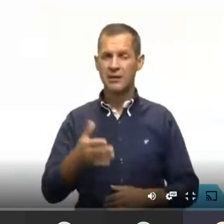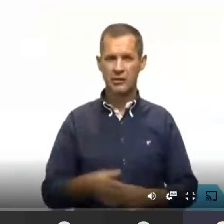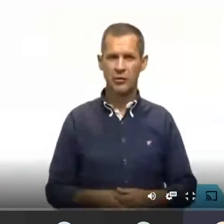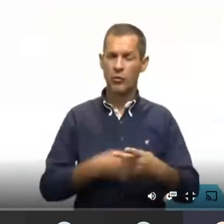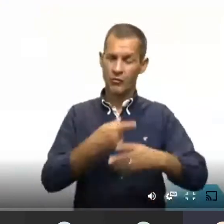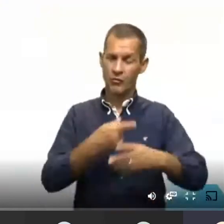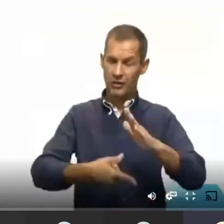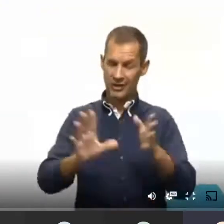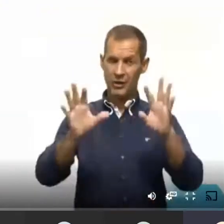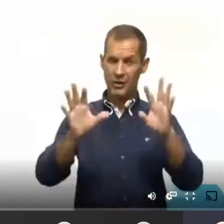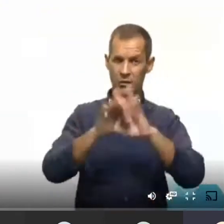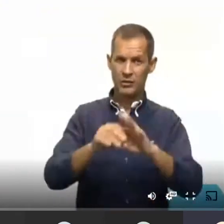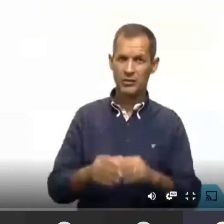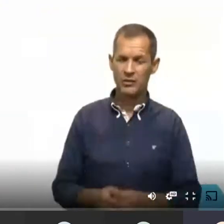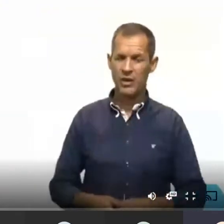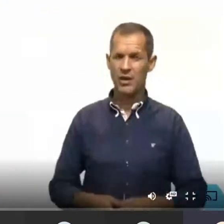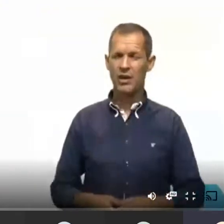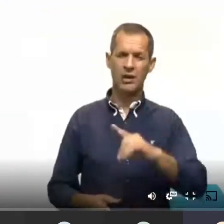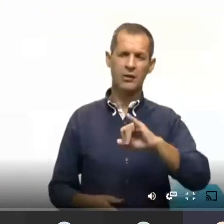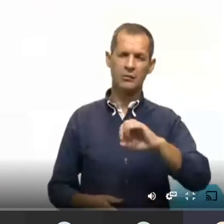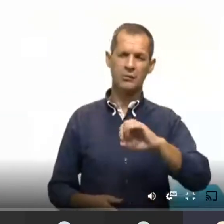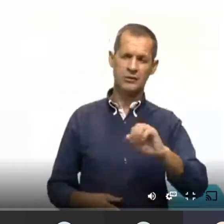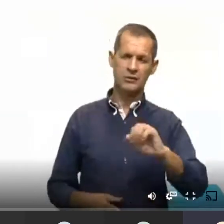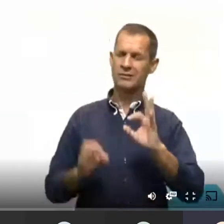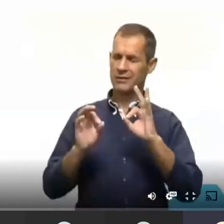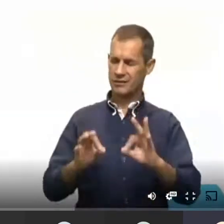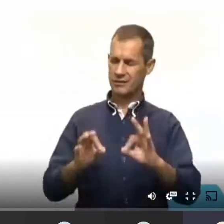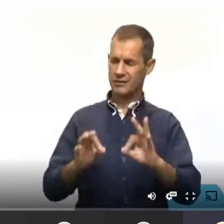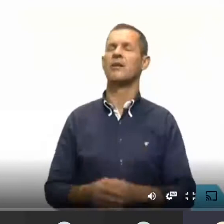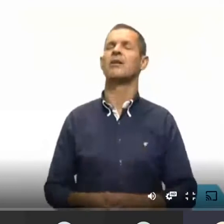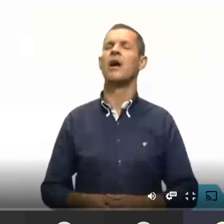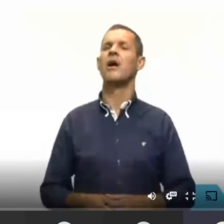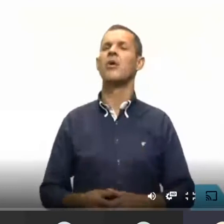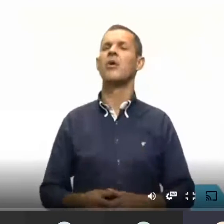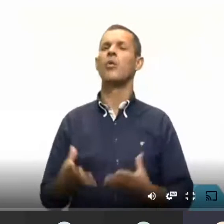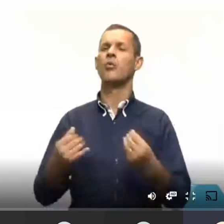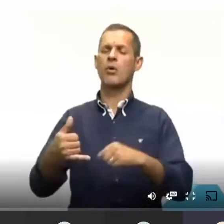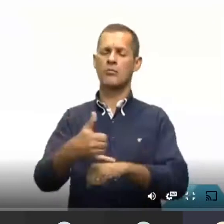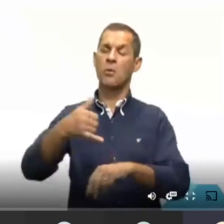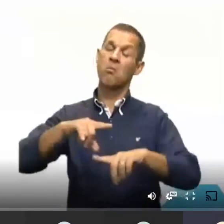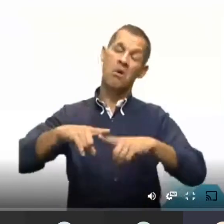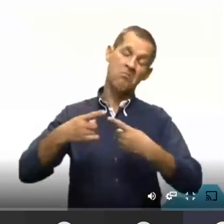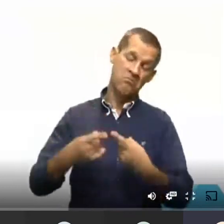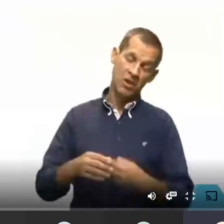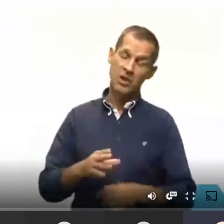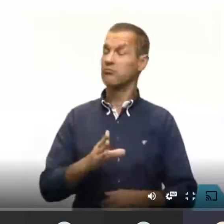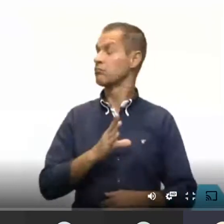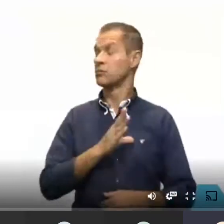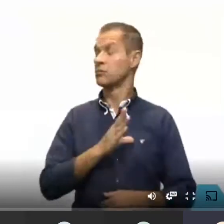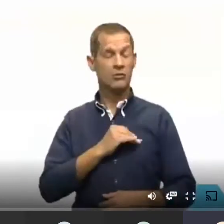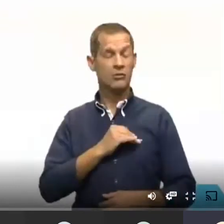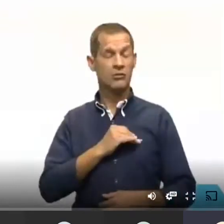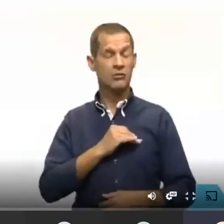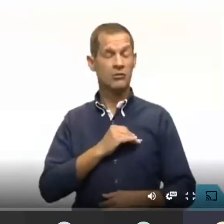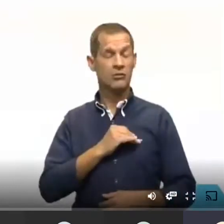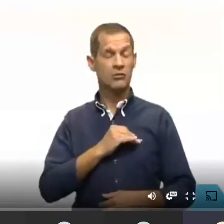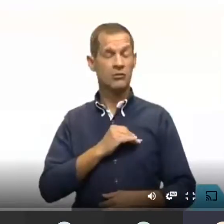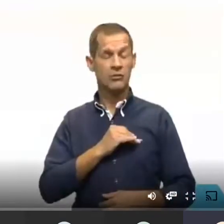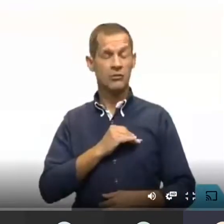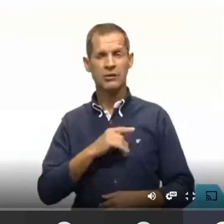Então, como eu disse, relacionado a uma dieta completa e rica em gorduras. No infarto agudo do miocárdio,